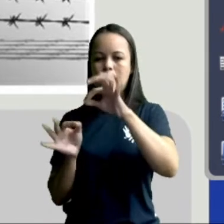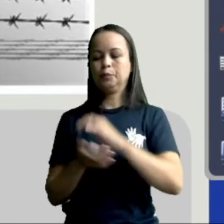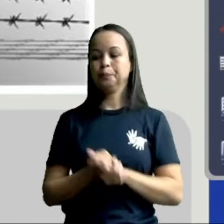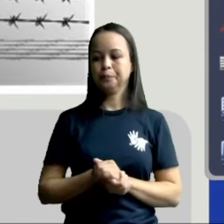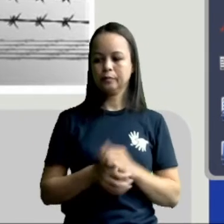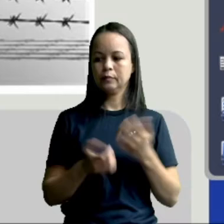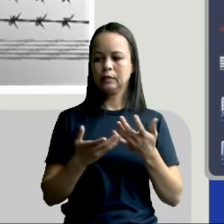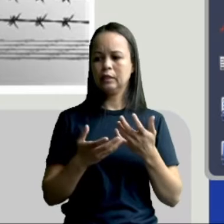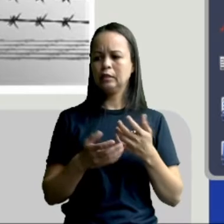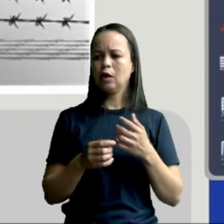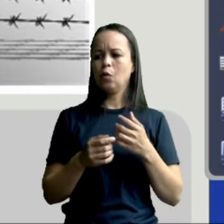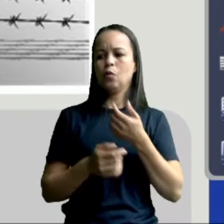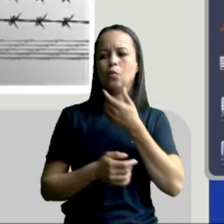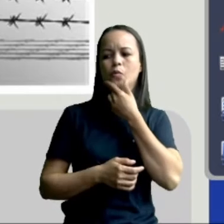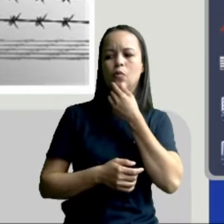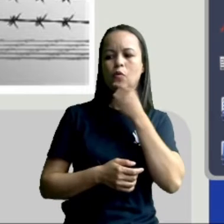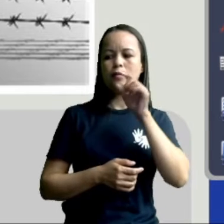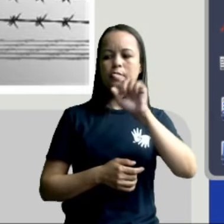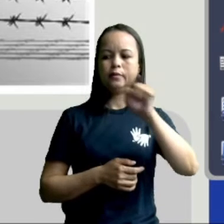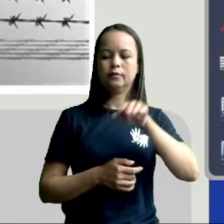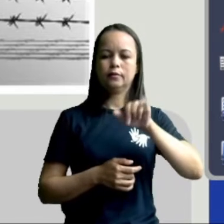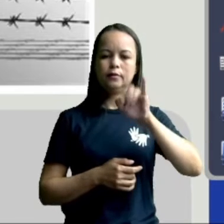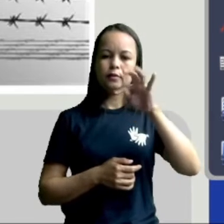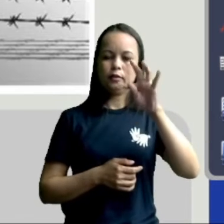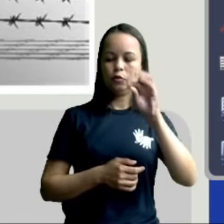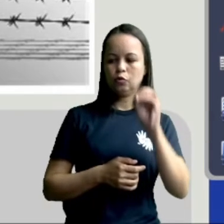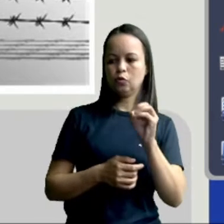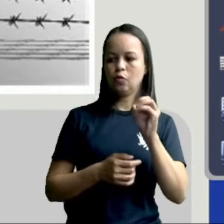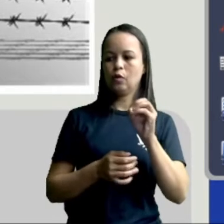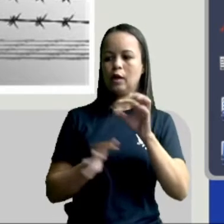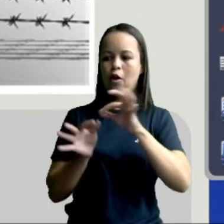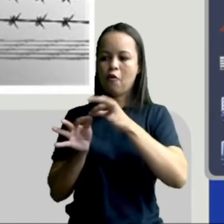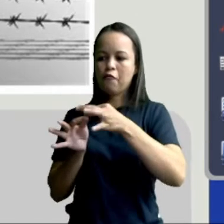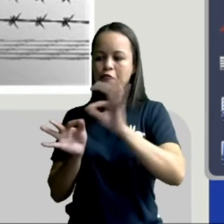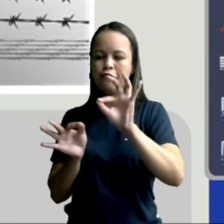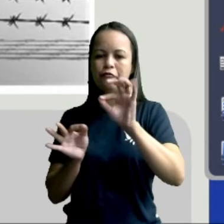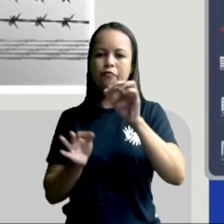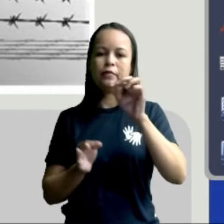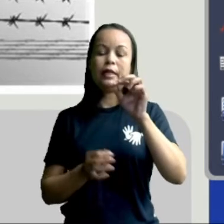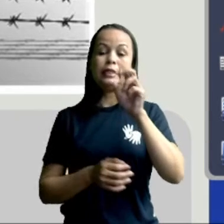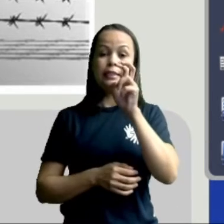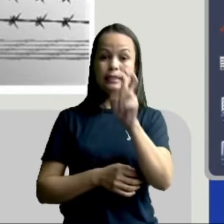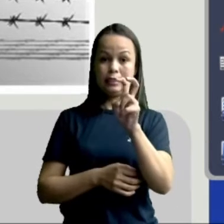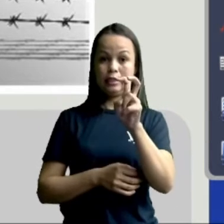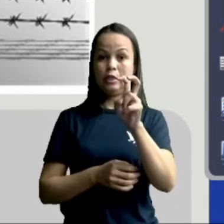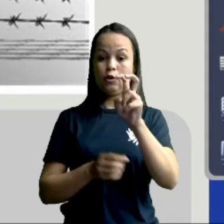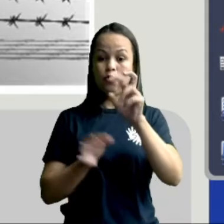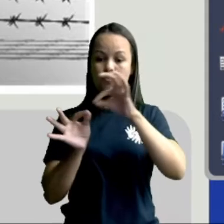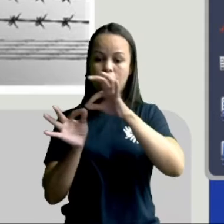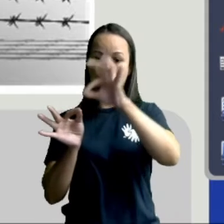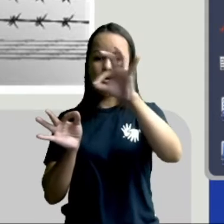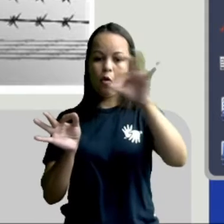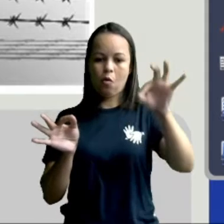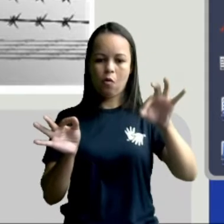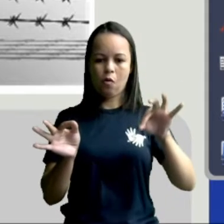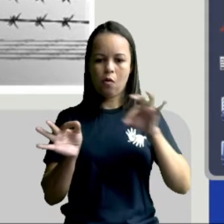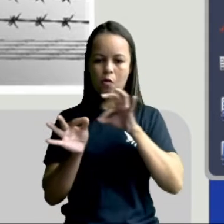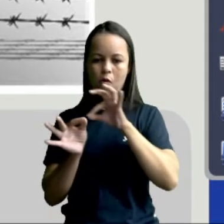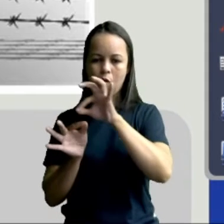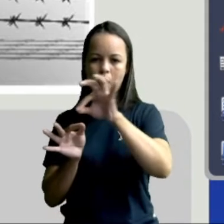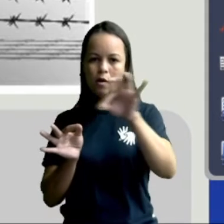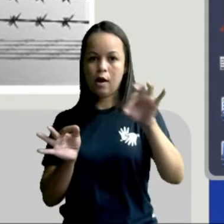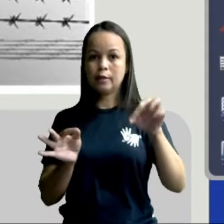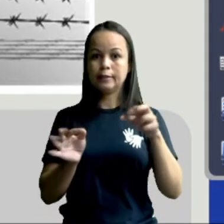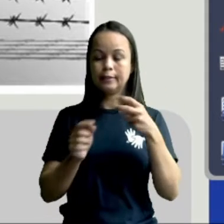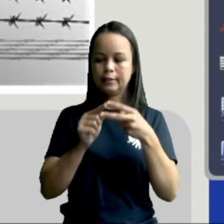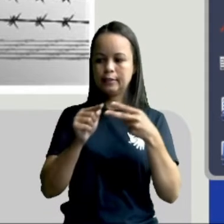na questão anterior. Lá na quadra foi uma volta só de fita, mas aqui foram 5 voltas com esse arame, né? De acordo